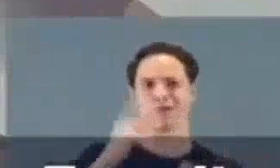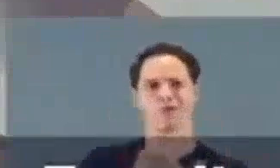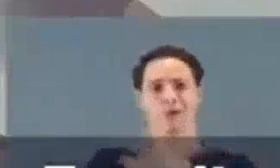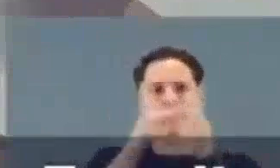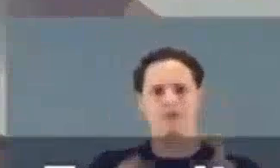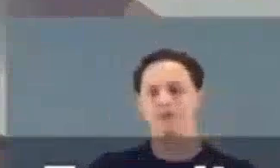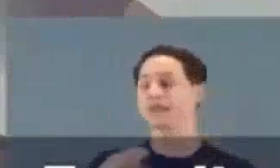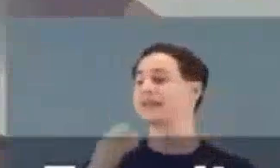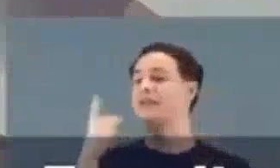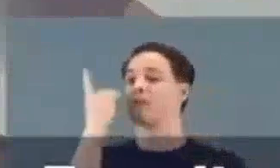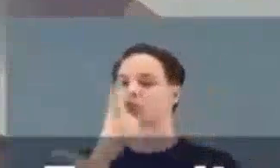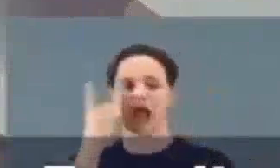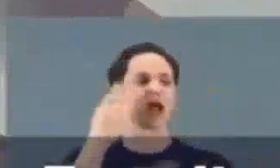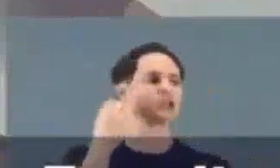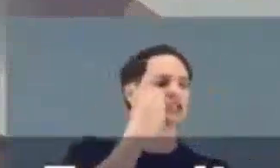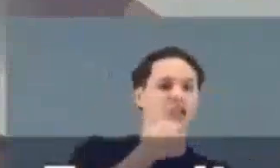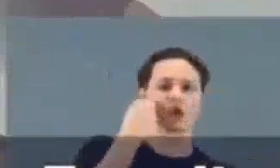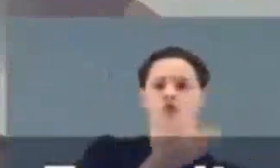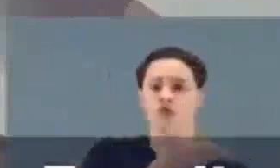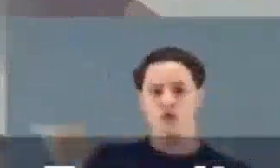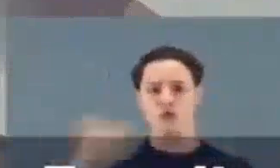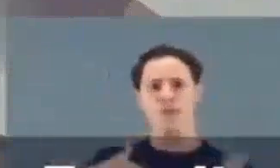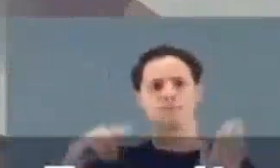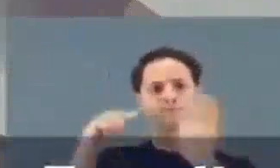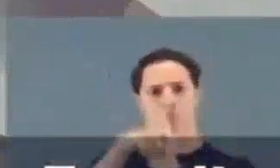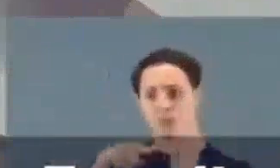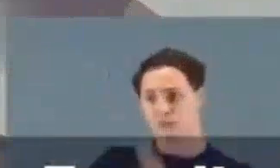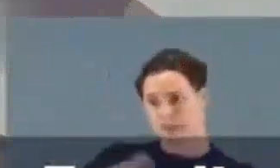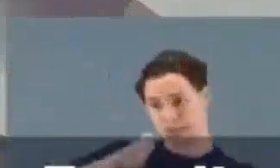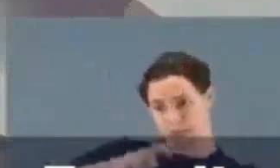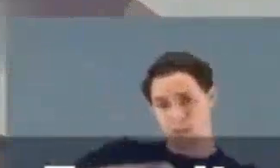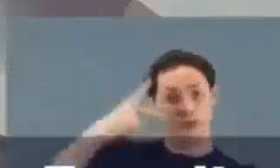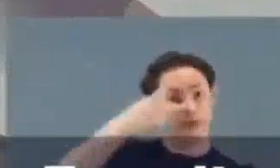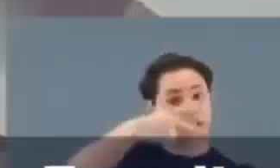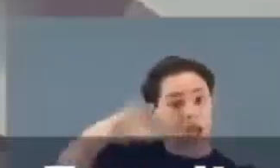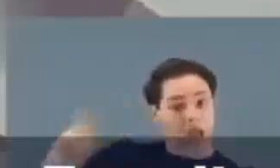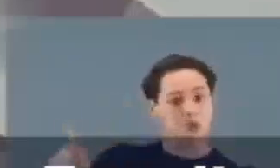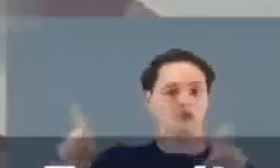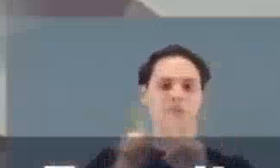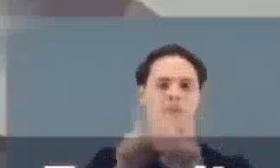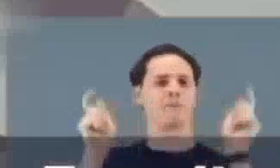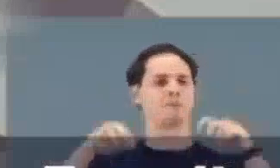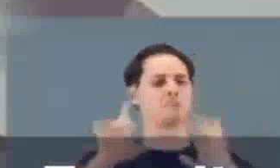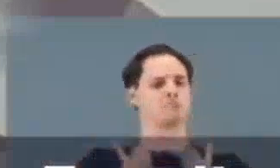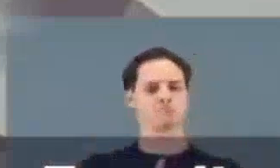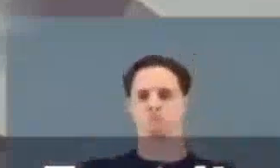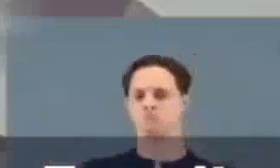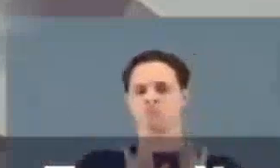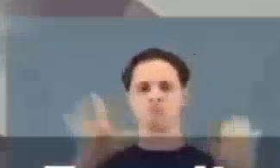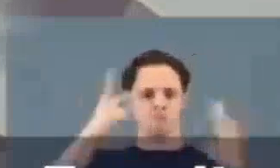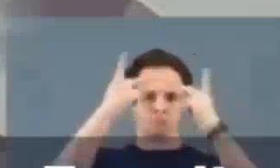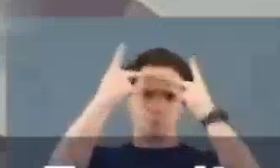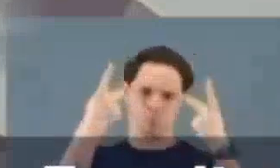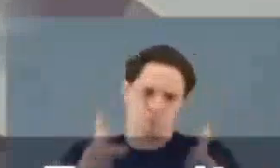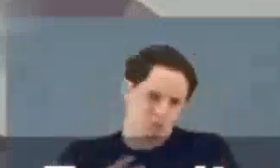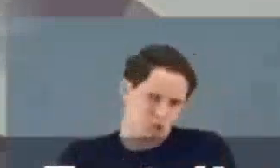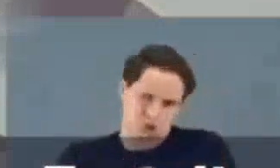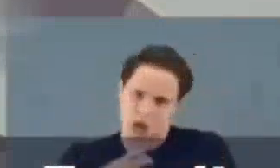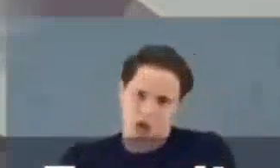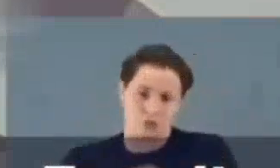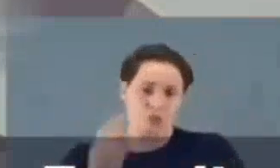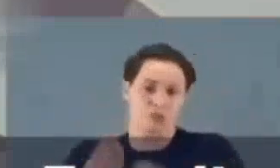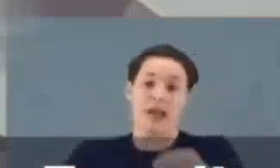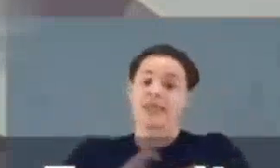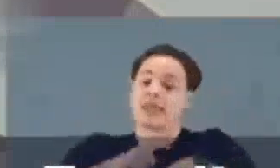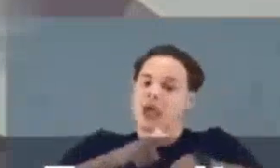deputados e senadores, quando forem fazer o seu inquirimento, também poderão fazê-lo da forma que achar melhor, desde que dentro do